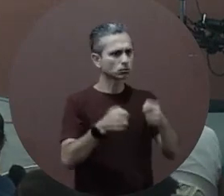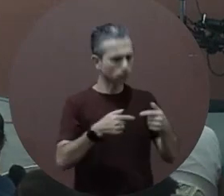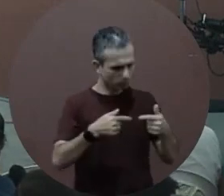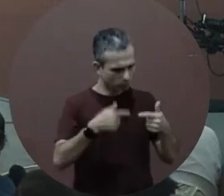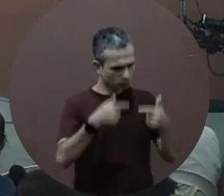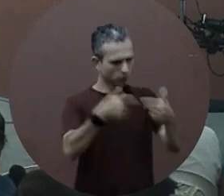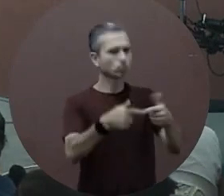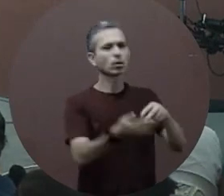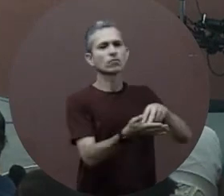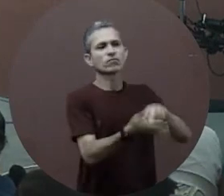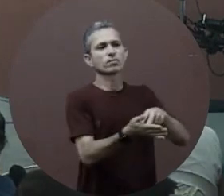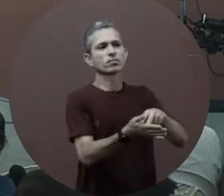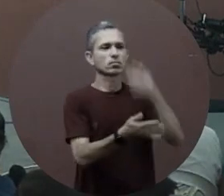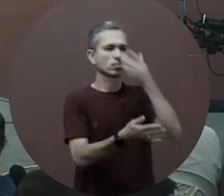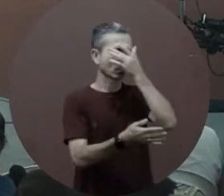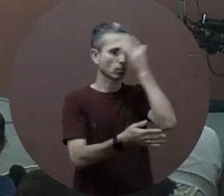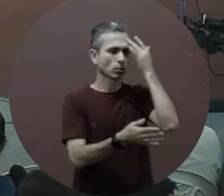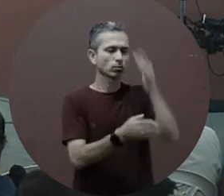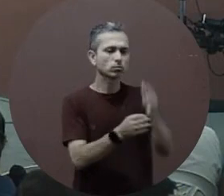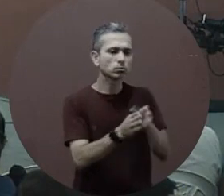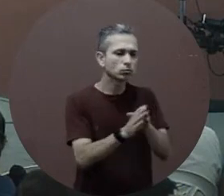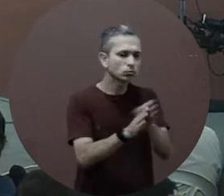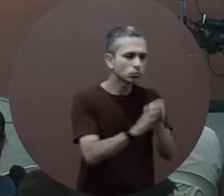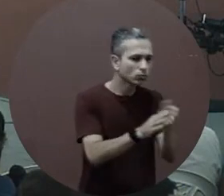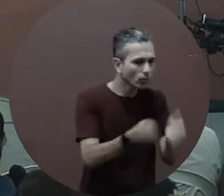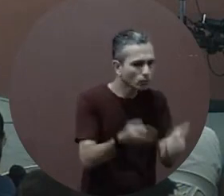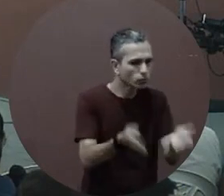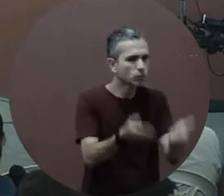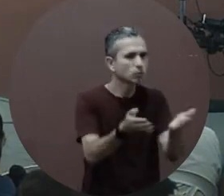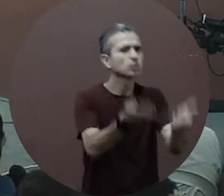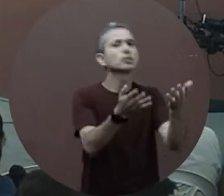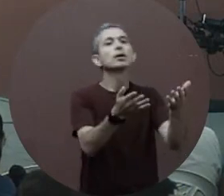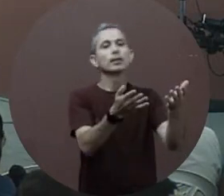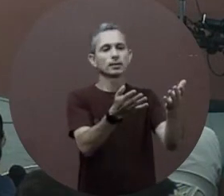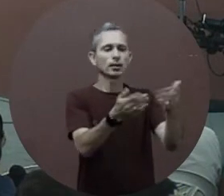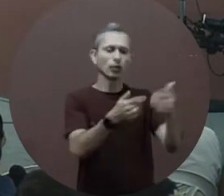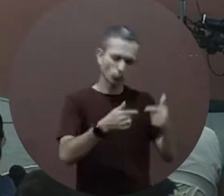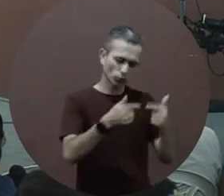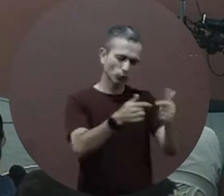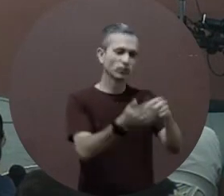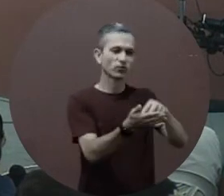As pessoas vão te exortar a continuar, vão te animar a permanecer.